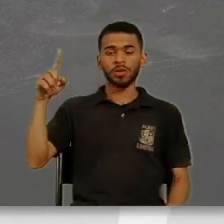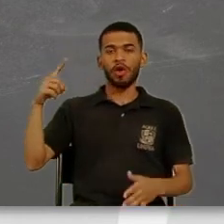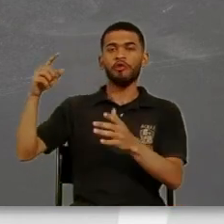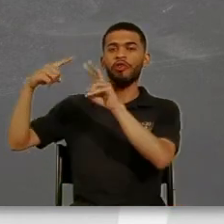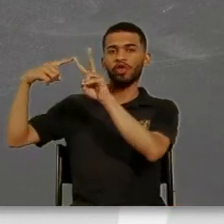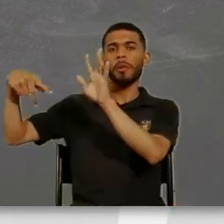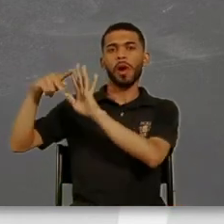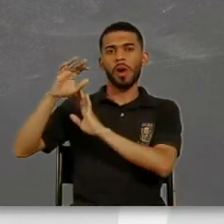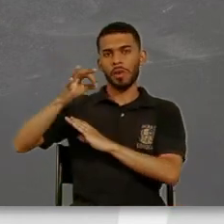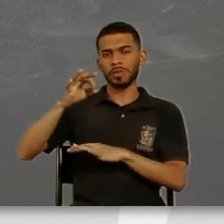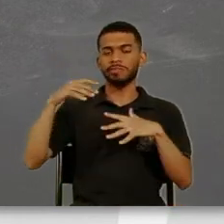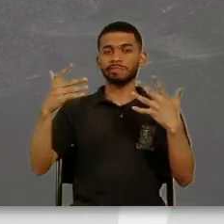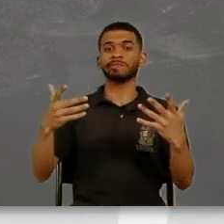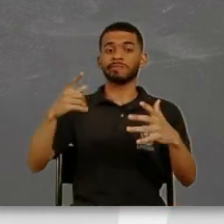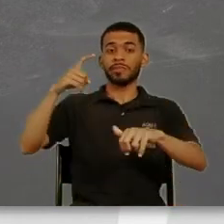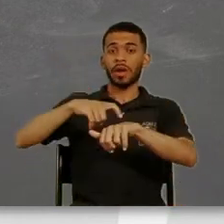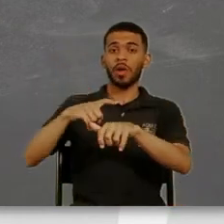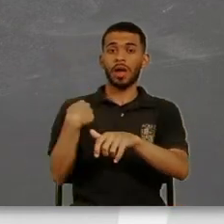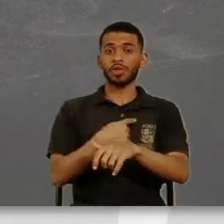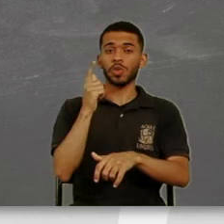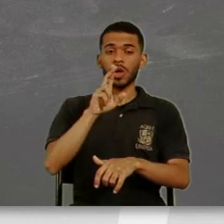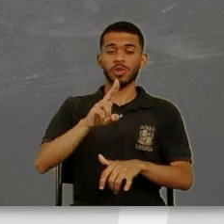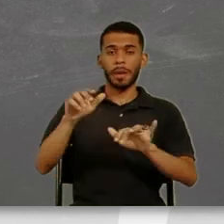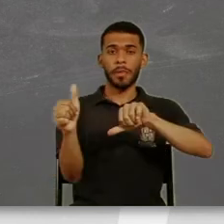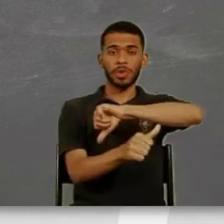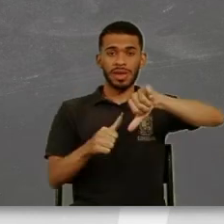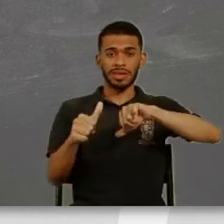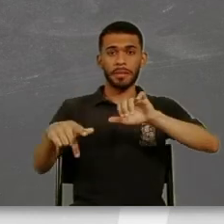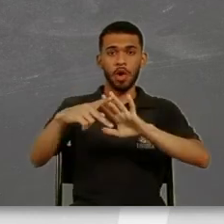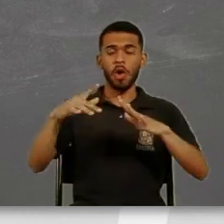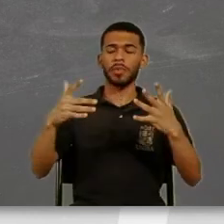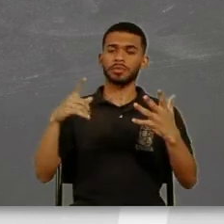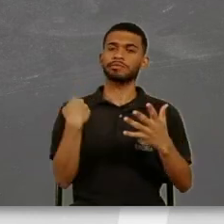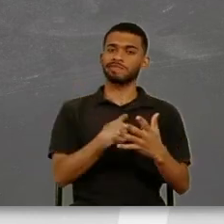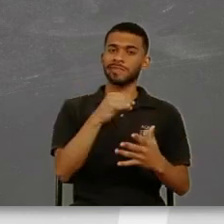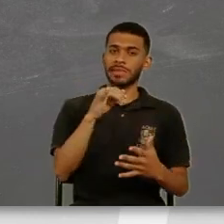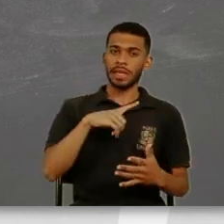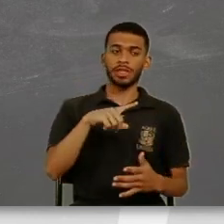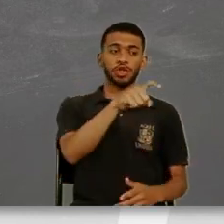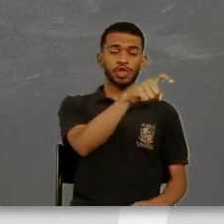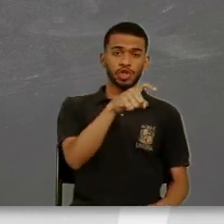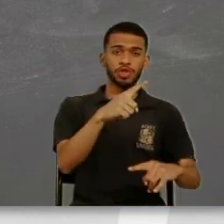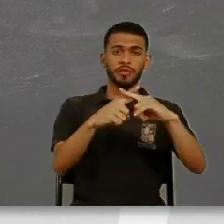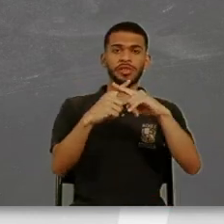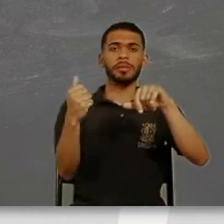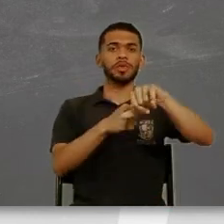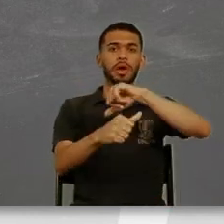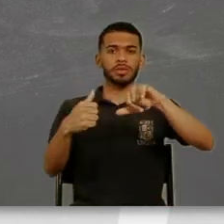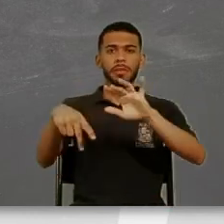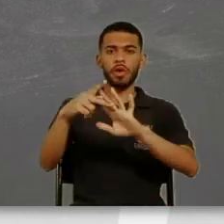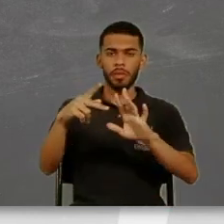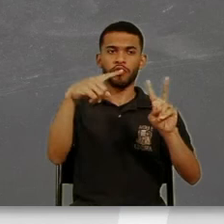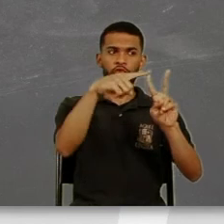do R2. Na hora que aplica a transformação, tá? Eu vou ter x vezes a transformação do